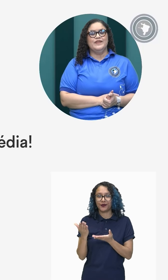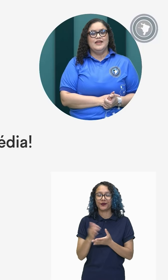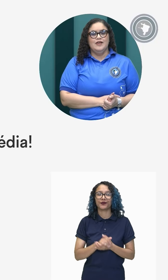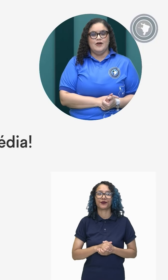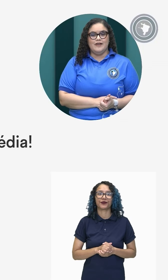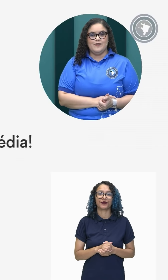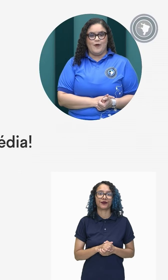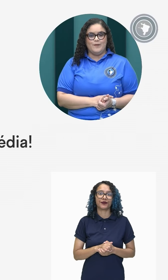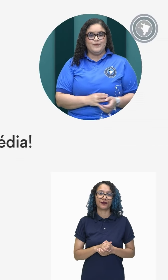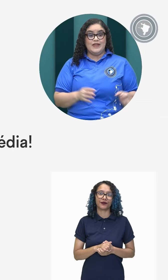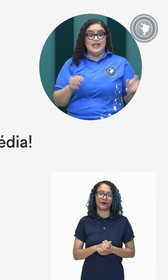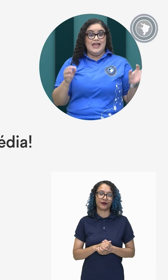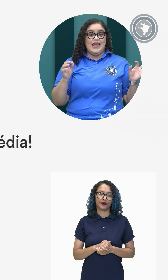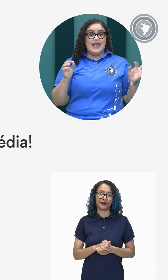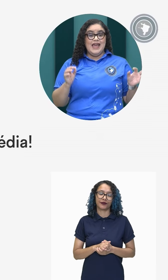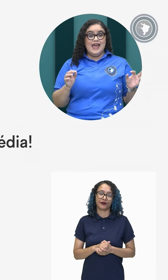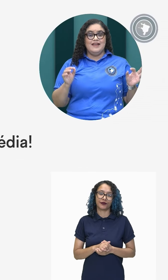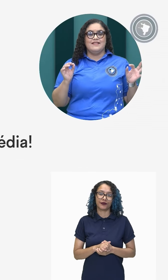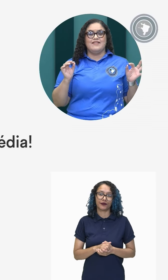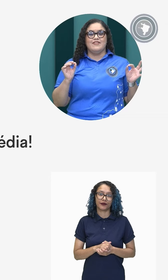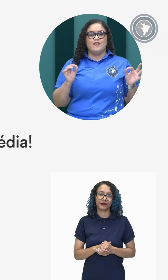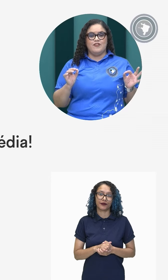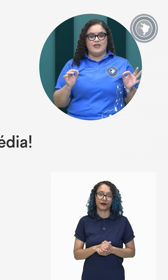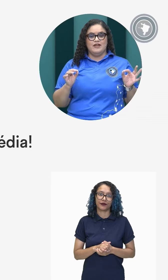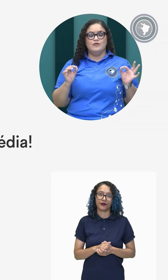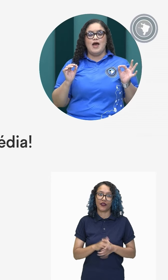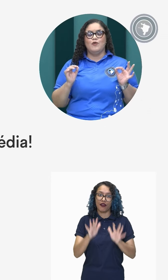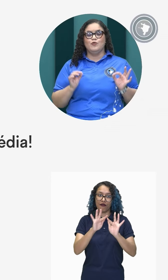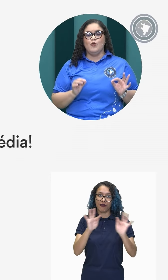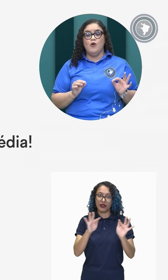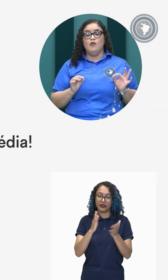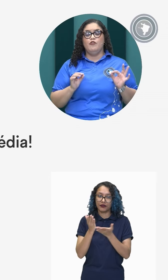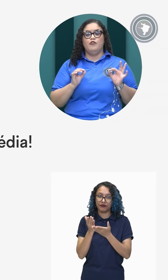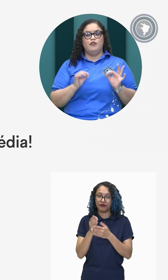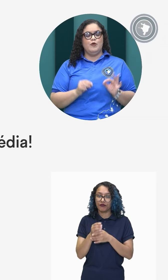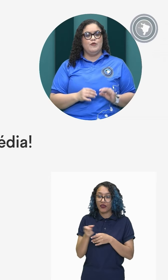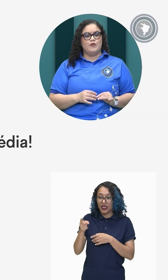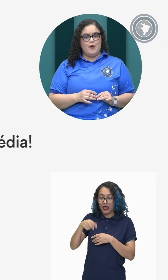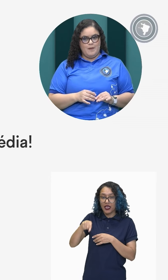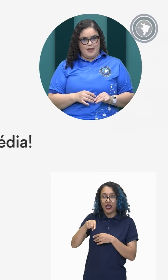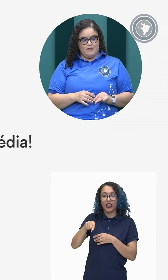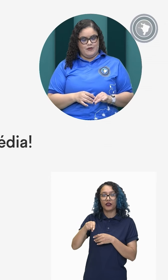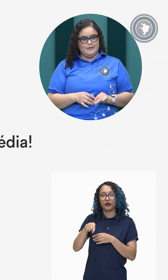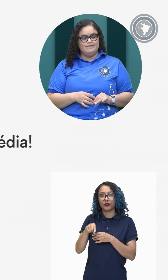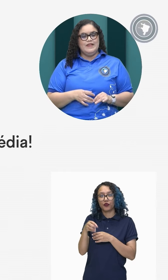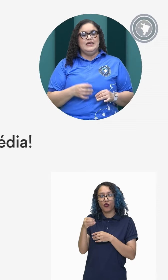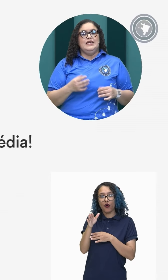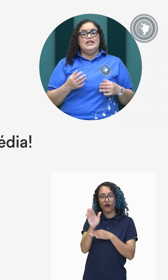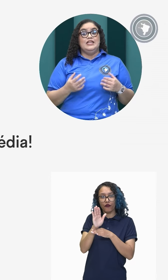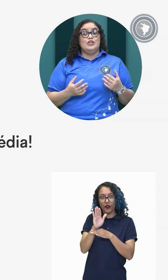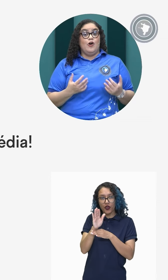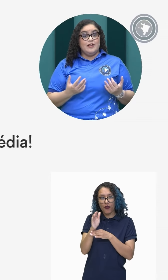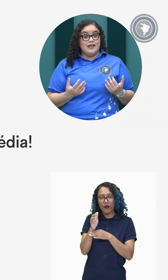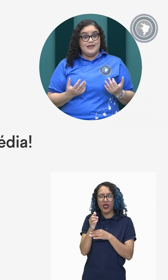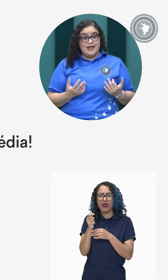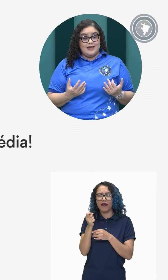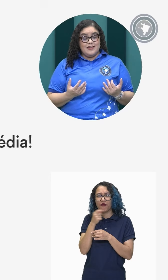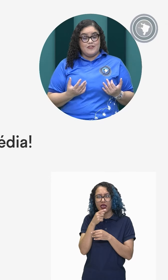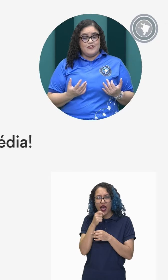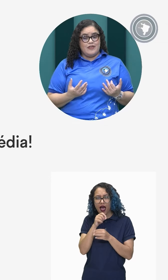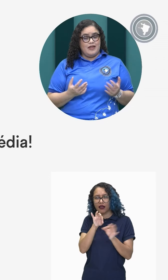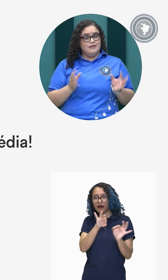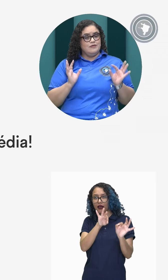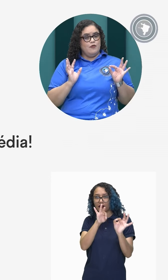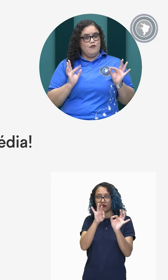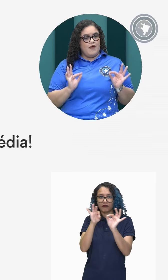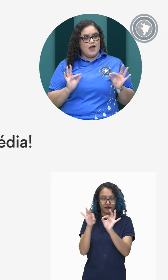lá? Olhem só. Eles assistiram ao novo filme de comédia. Notem que aí